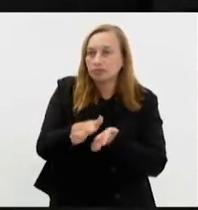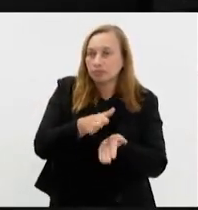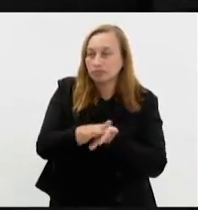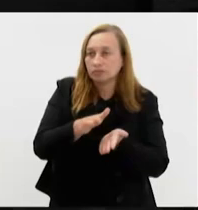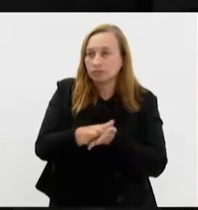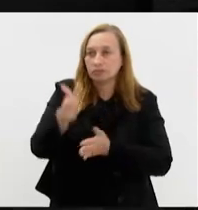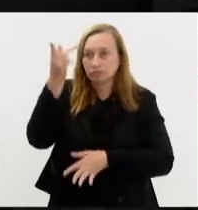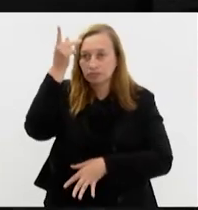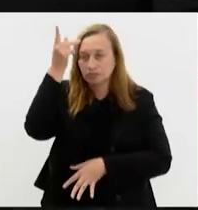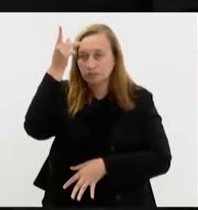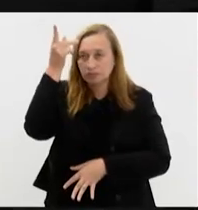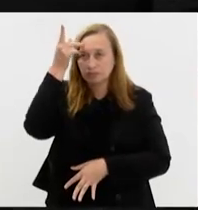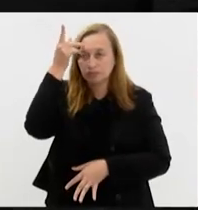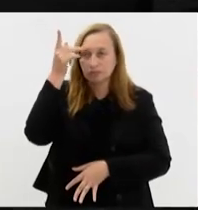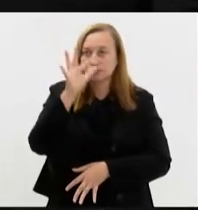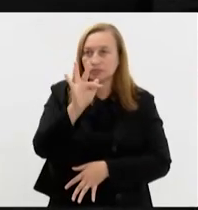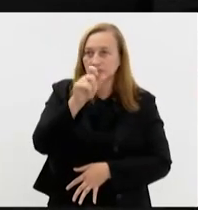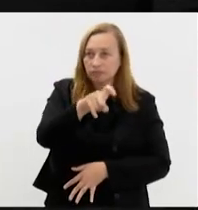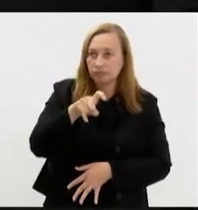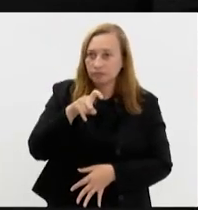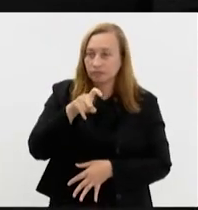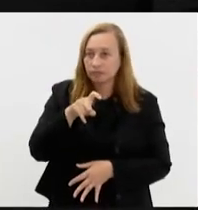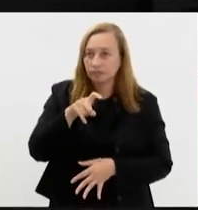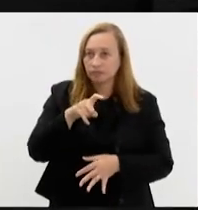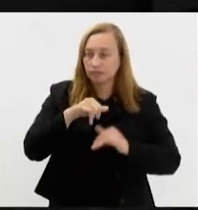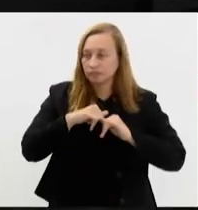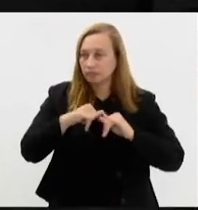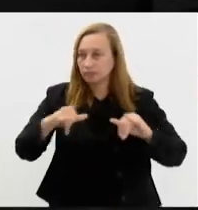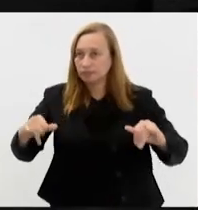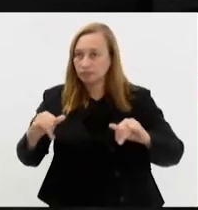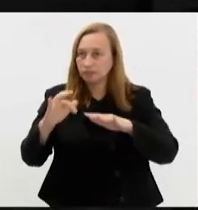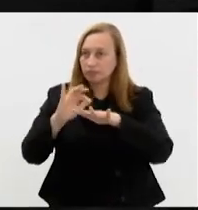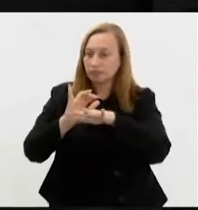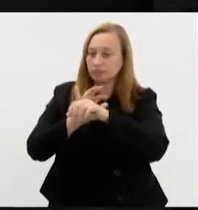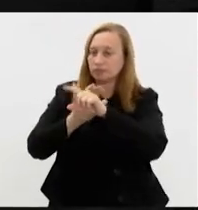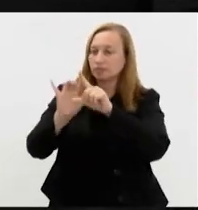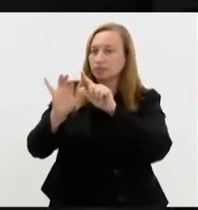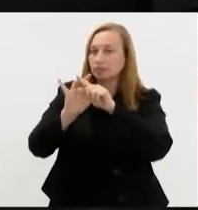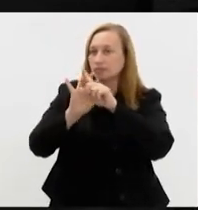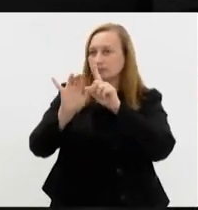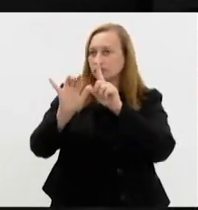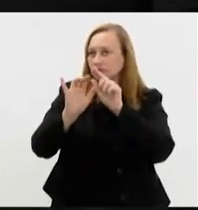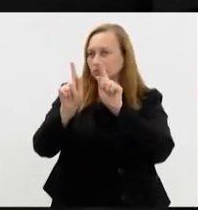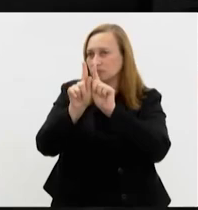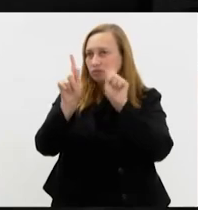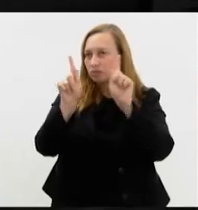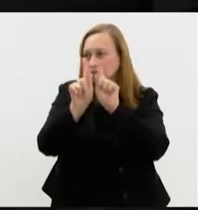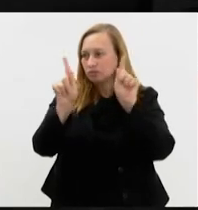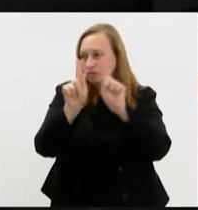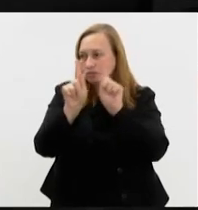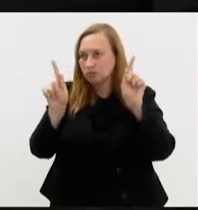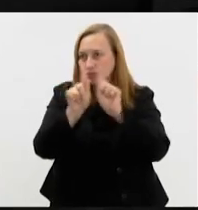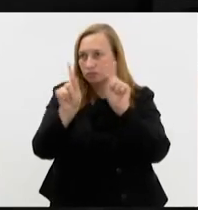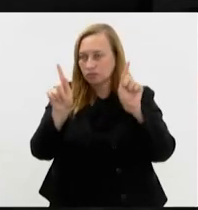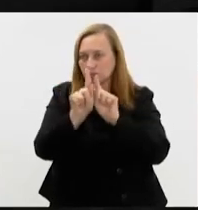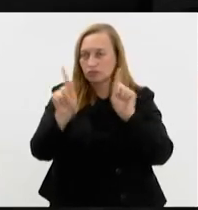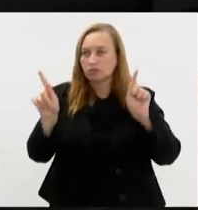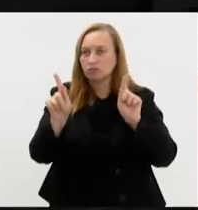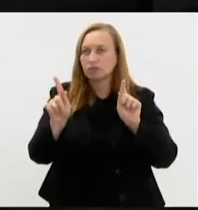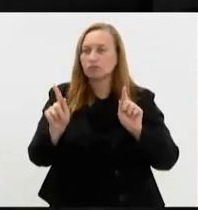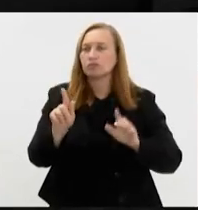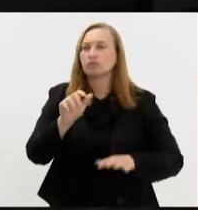para tentar notificar o Google e a ru problema nenhum processo público né o